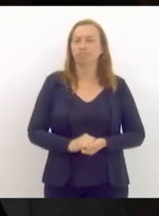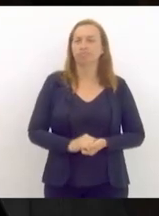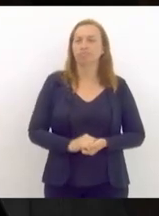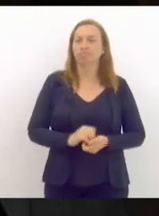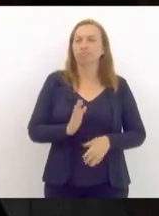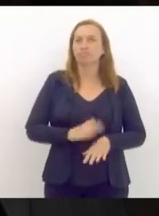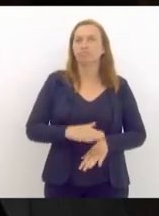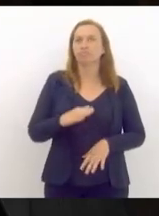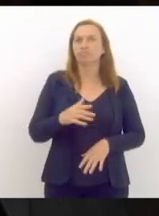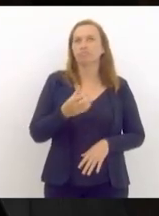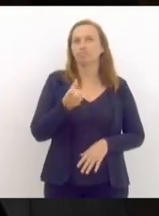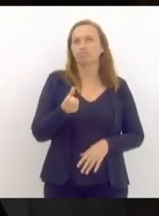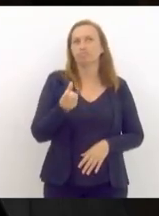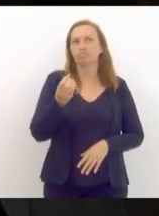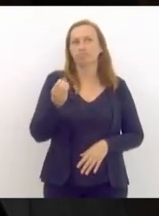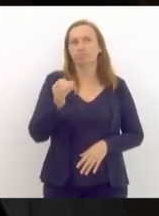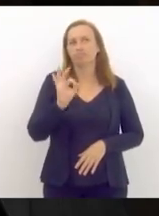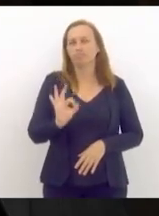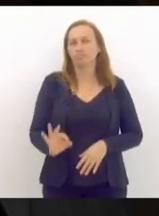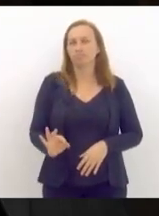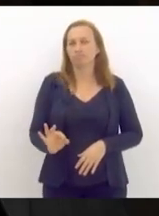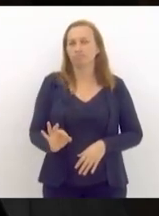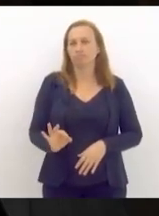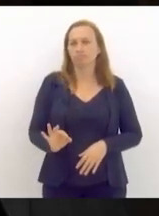foi mais de 60% de inflação.